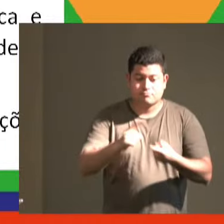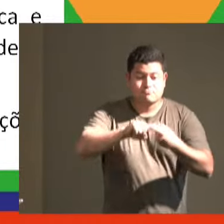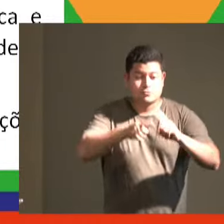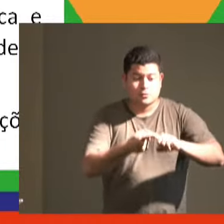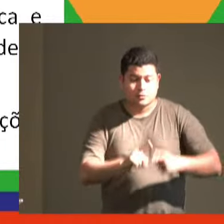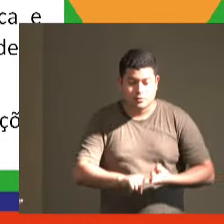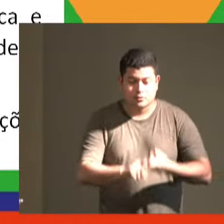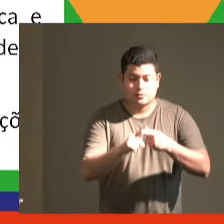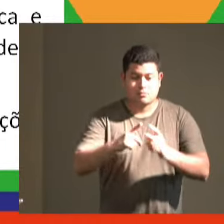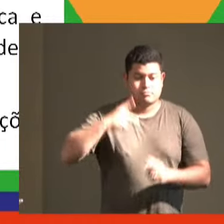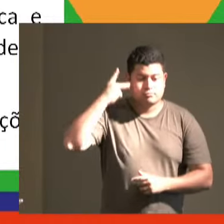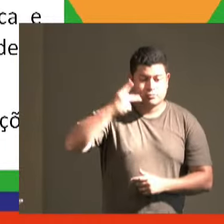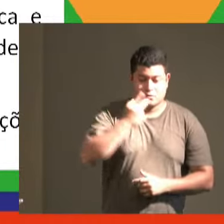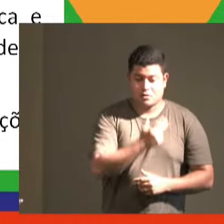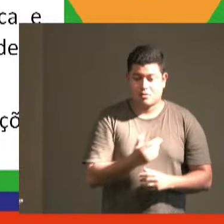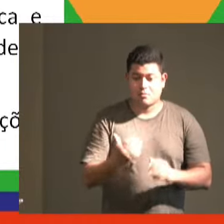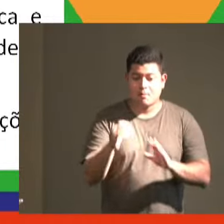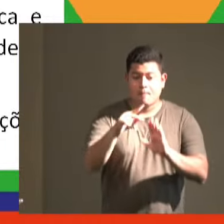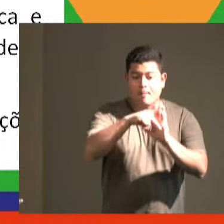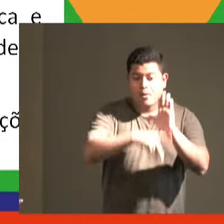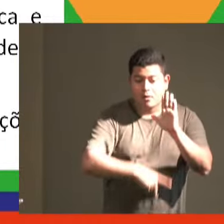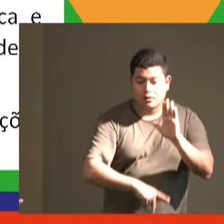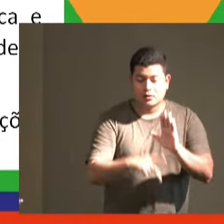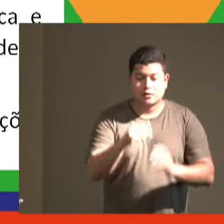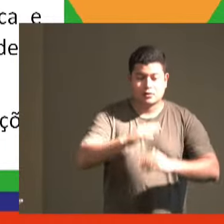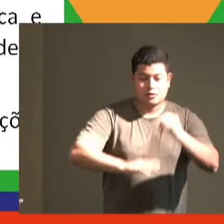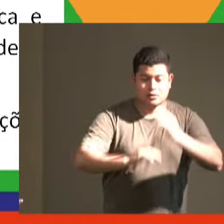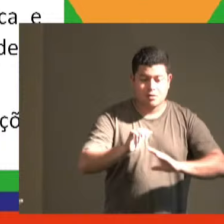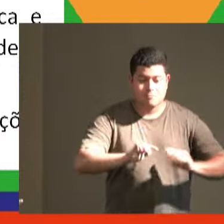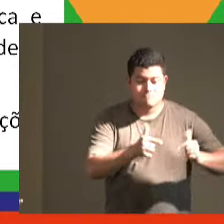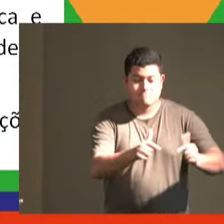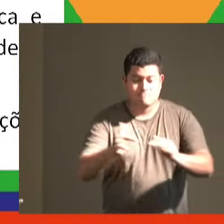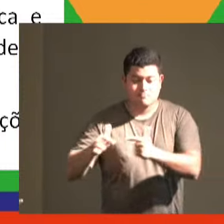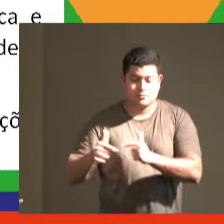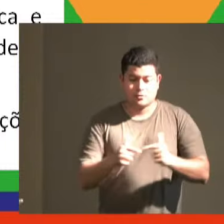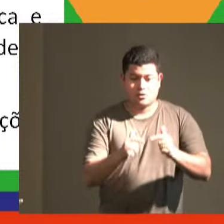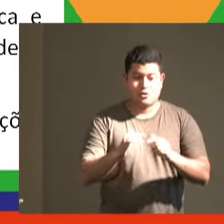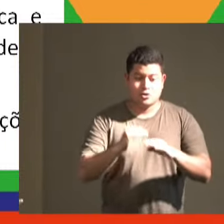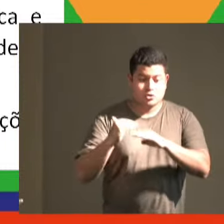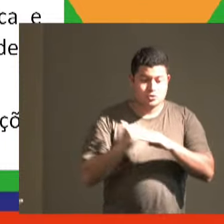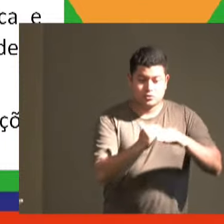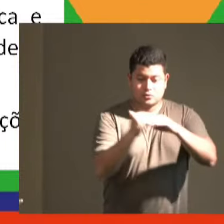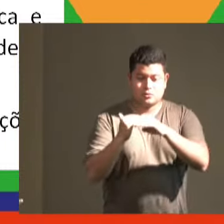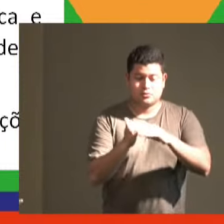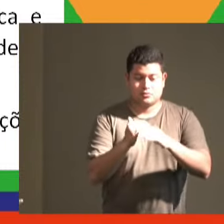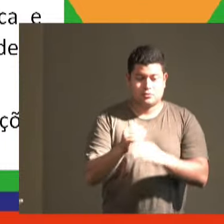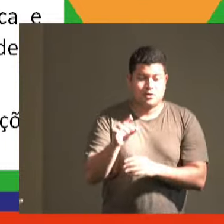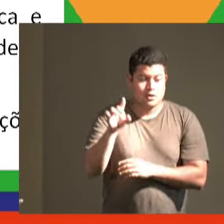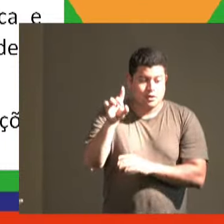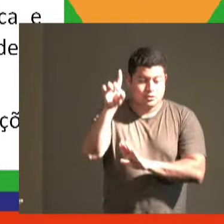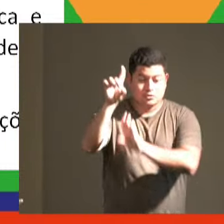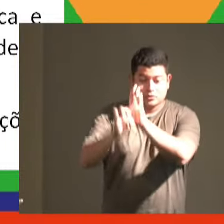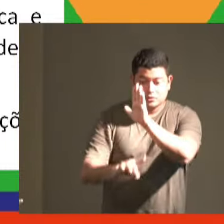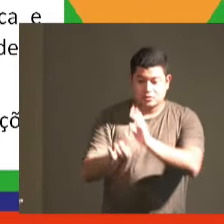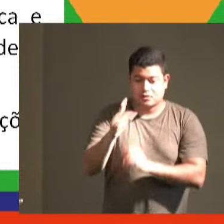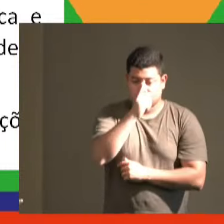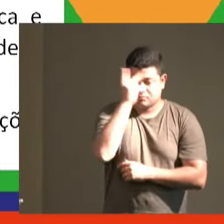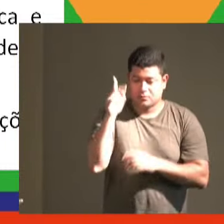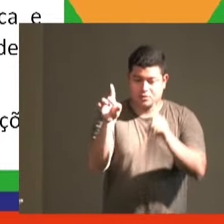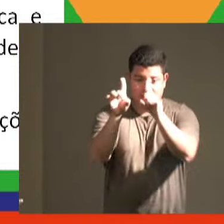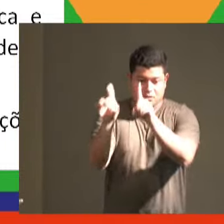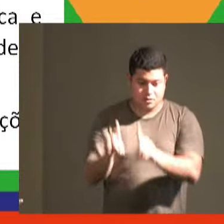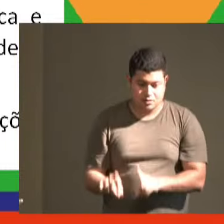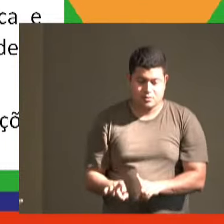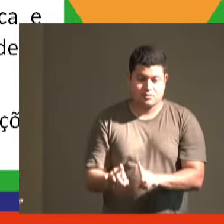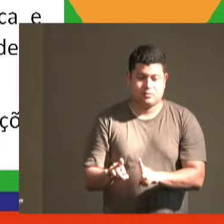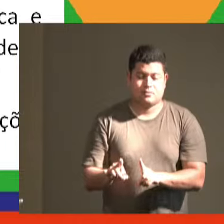políticas, programas e ações, o exercício pleno e equitativo dos direitos das pessoas com deficiência, nos termos da Convenção Internacional sobre